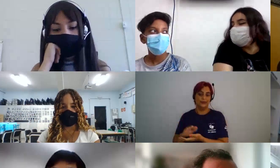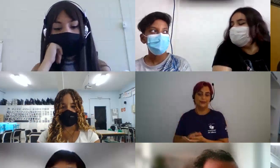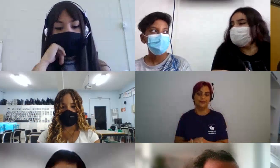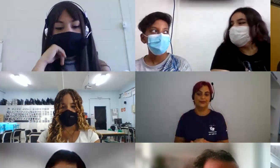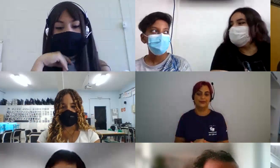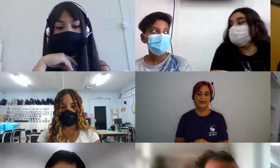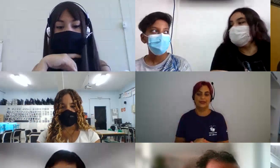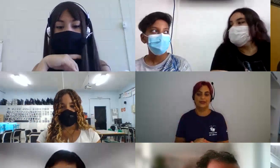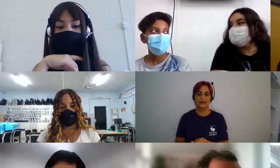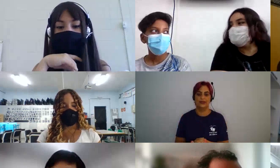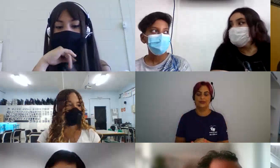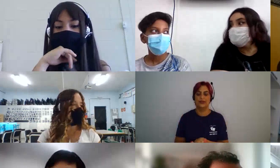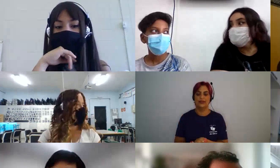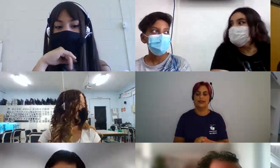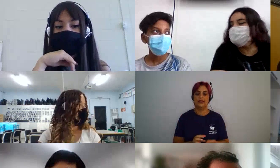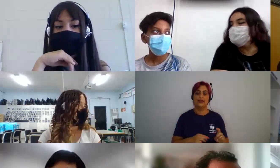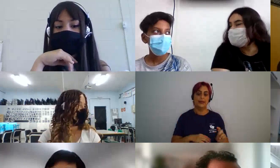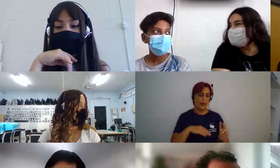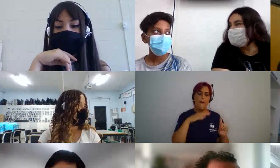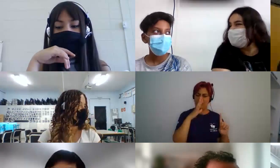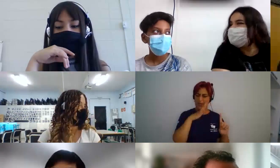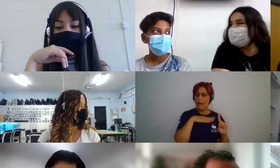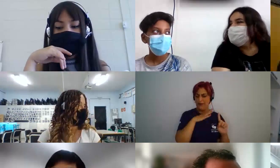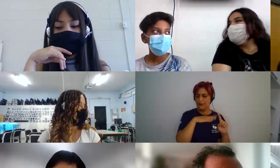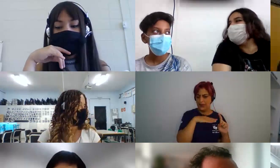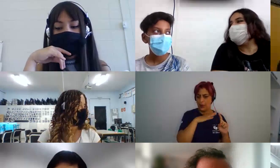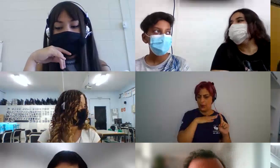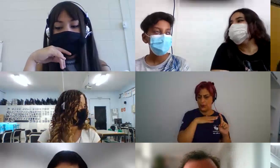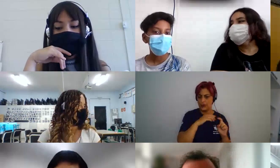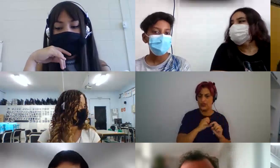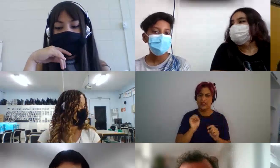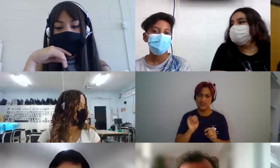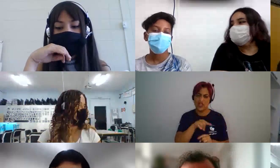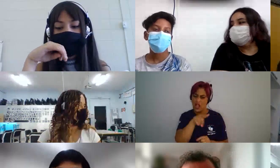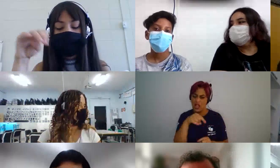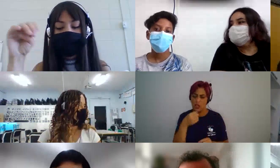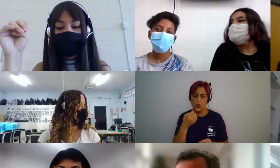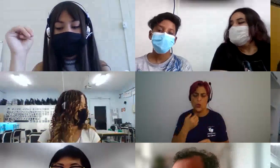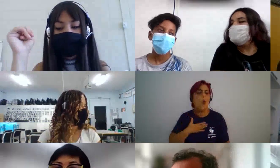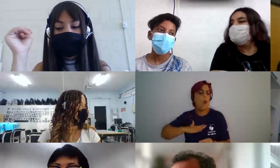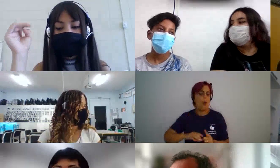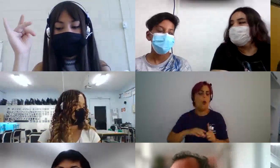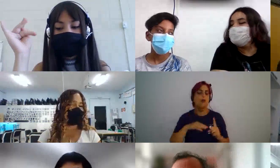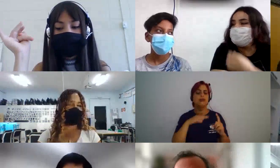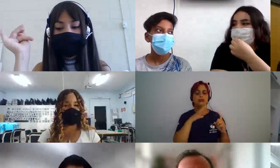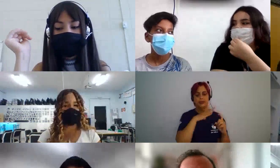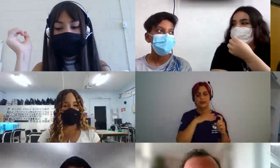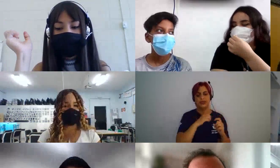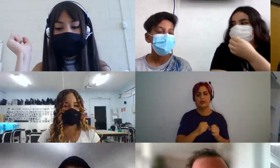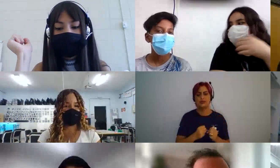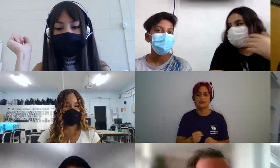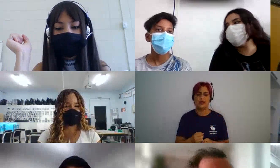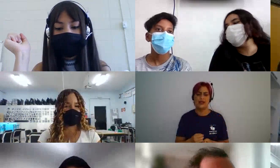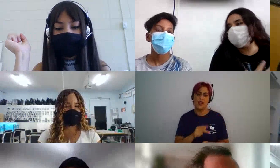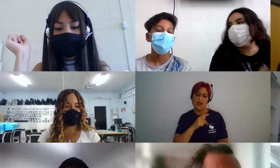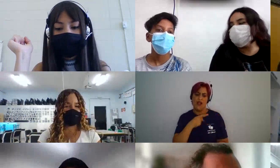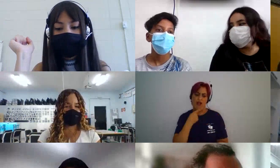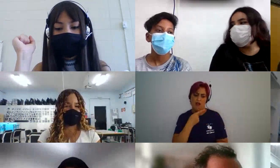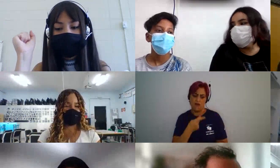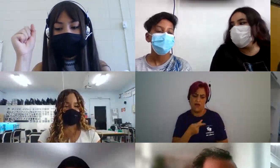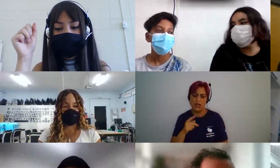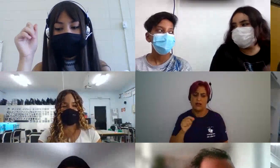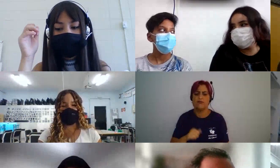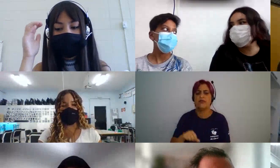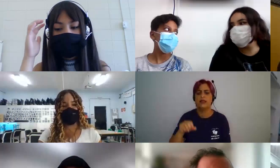na mitologia. Isso é para quem gosta de mitologia. Se você não gosta de mitologia, você me chama de Benito, você me chama de